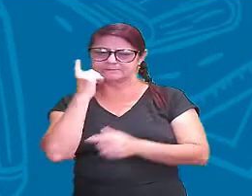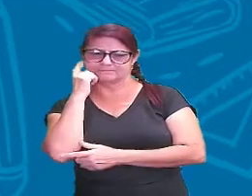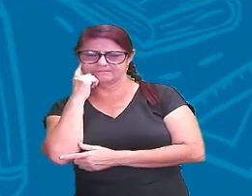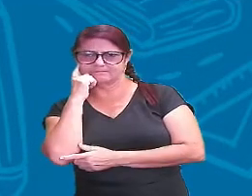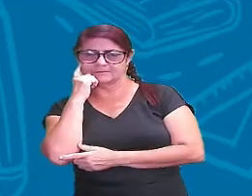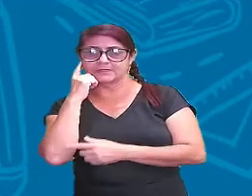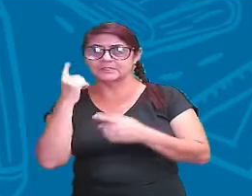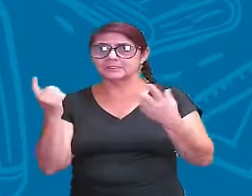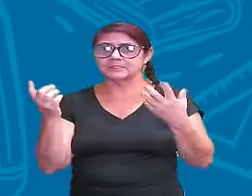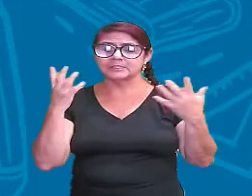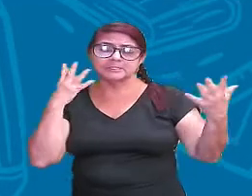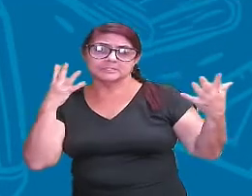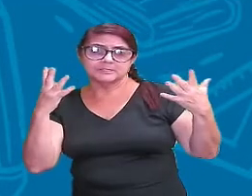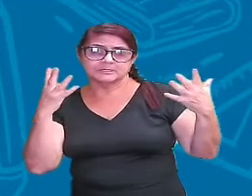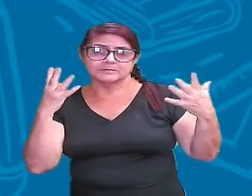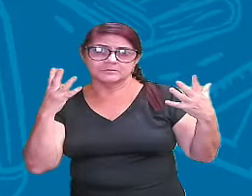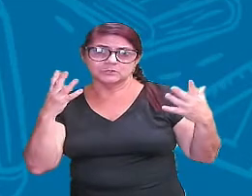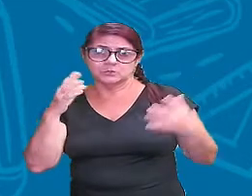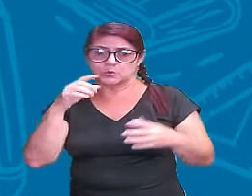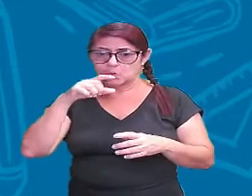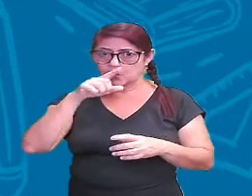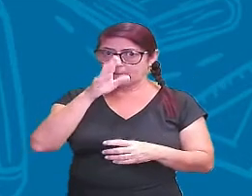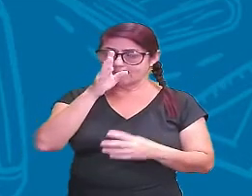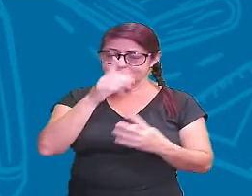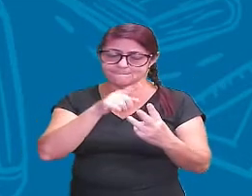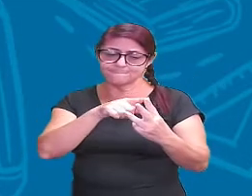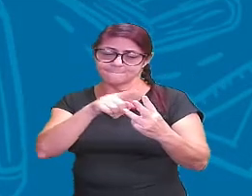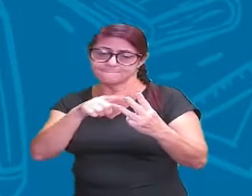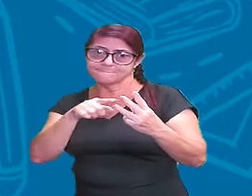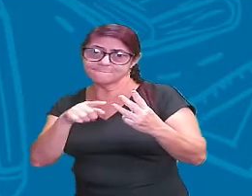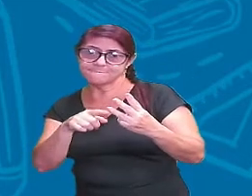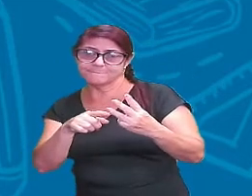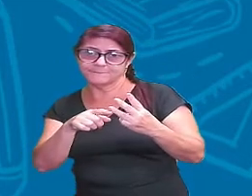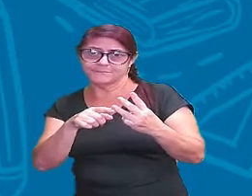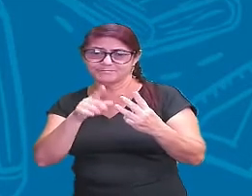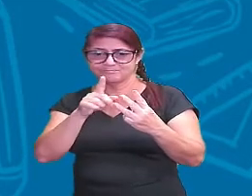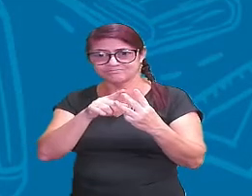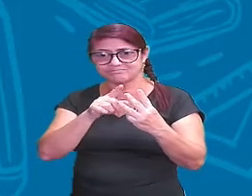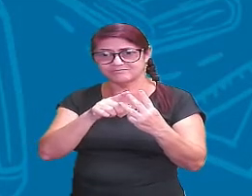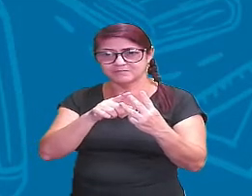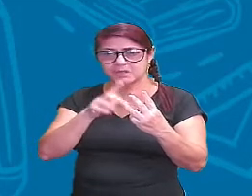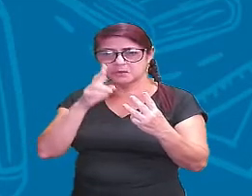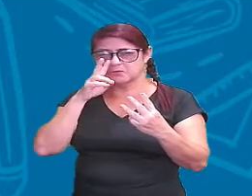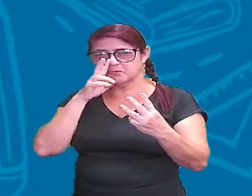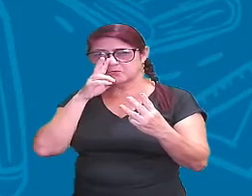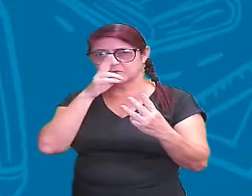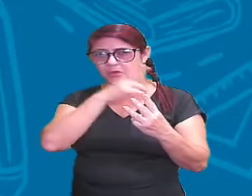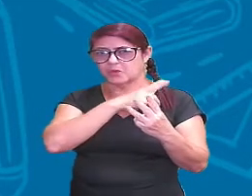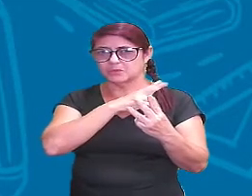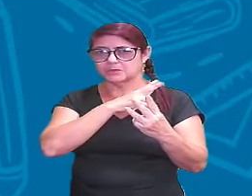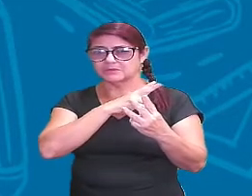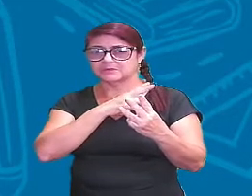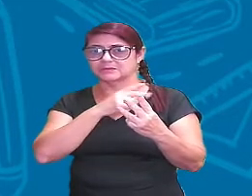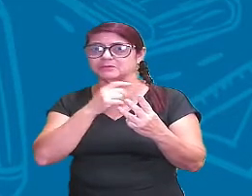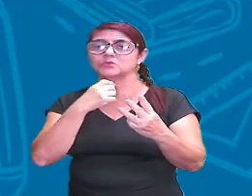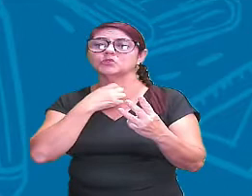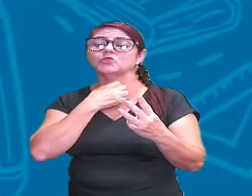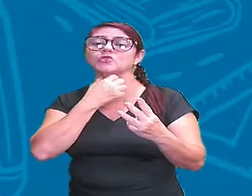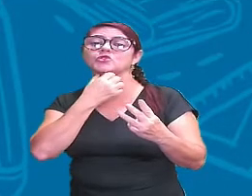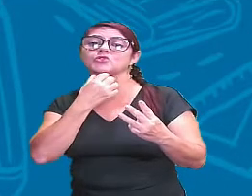palavra, no meio das palavras, ele também tem o som forte. Como aí a gente